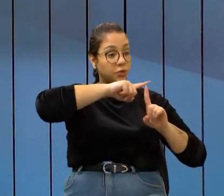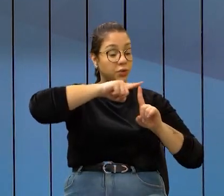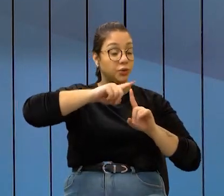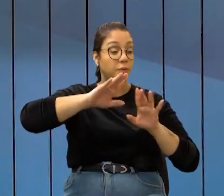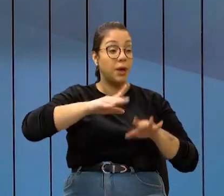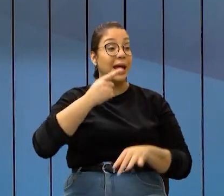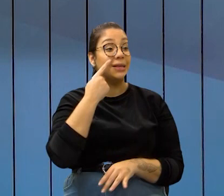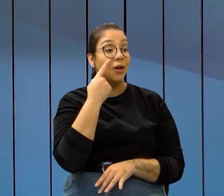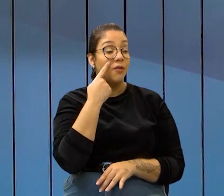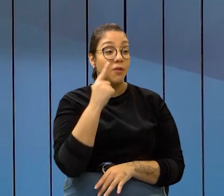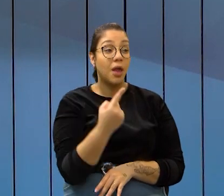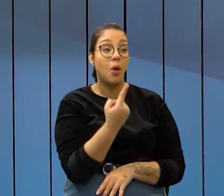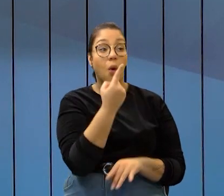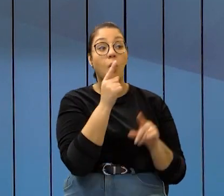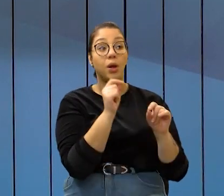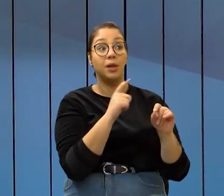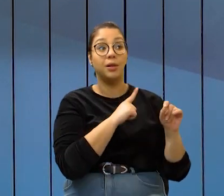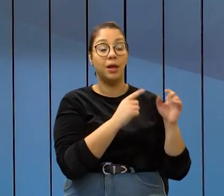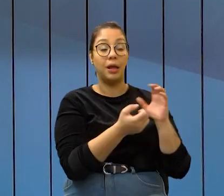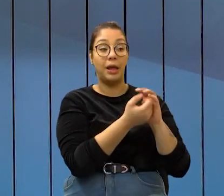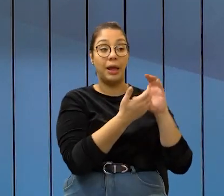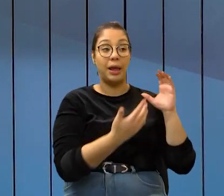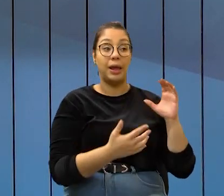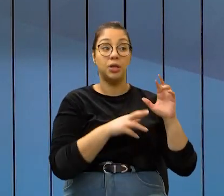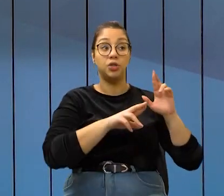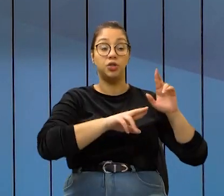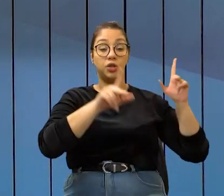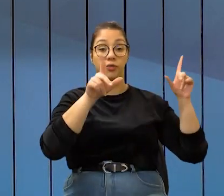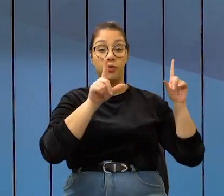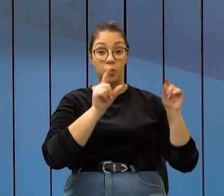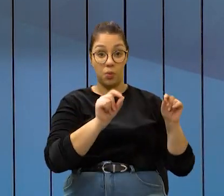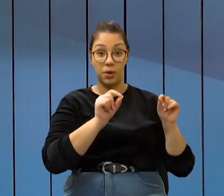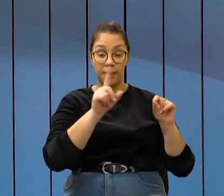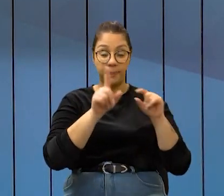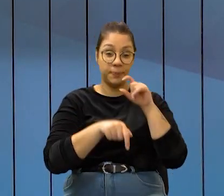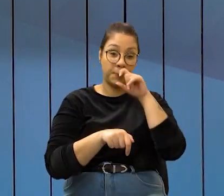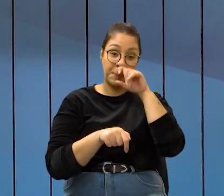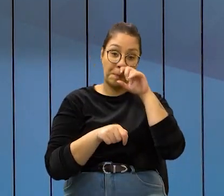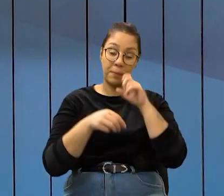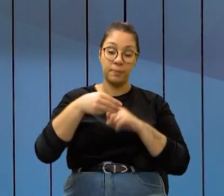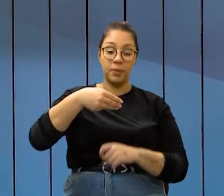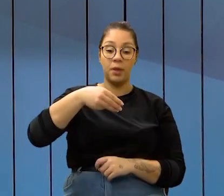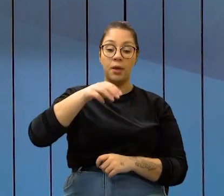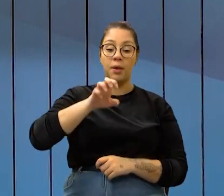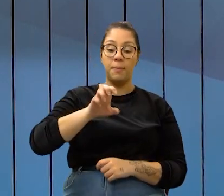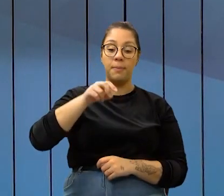que existem, né? Mas eu vi um aqui que ele tem uma característica um pouco diferente, que são os